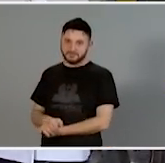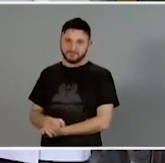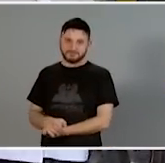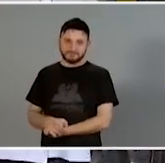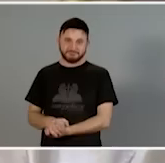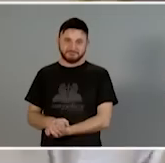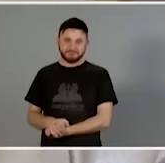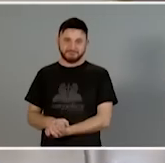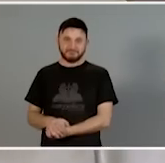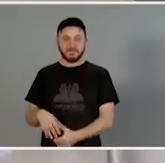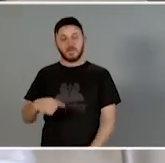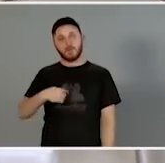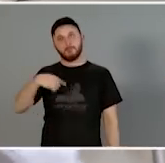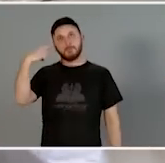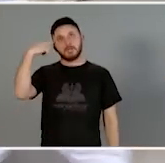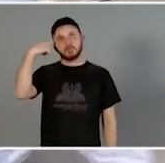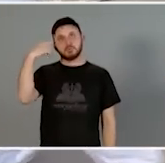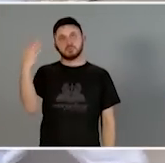Eu penso que